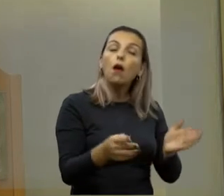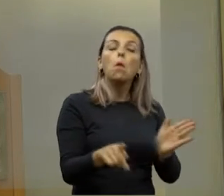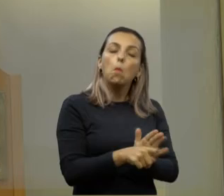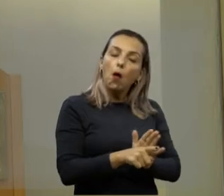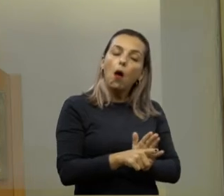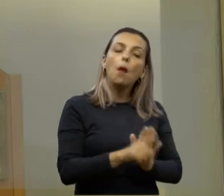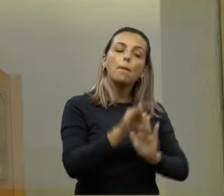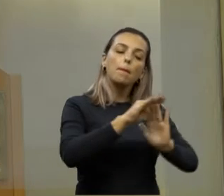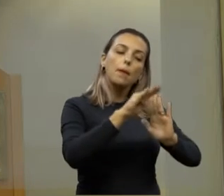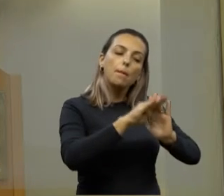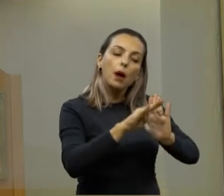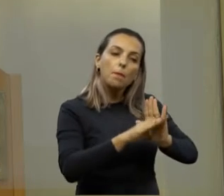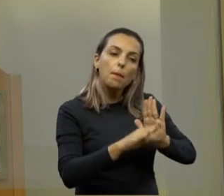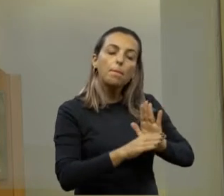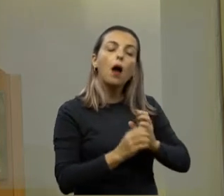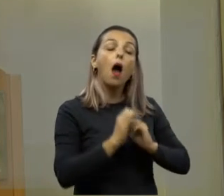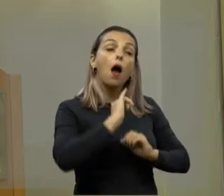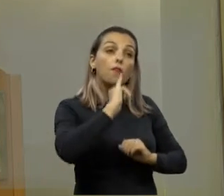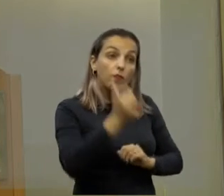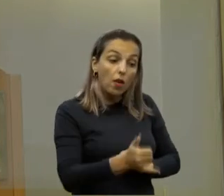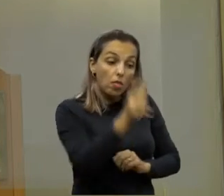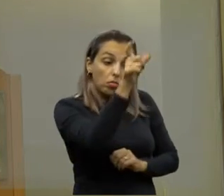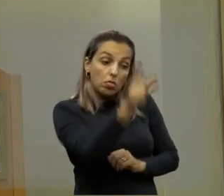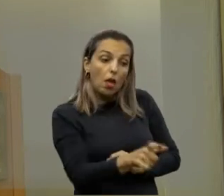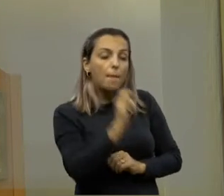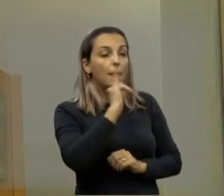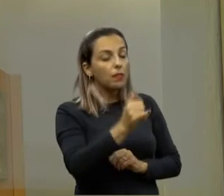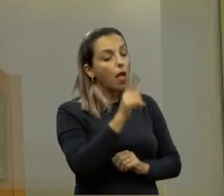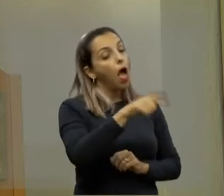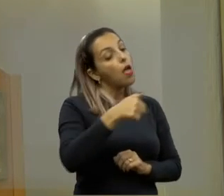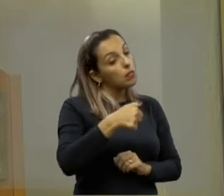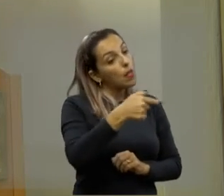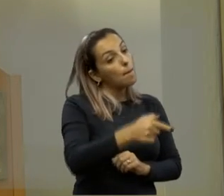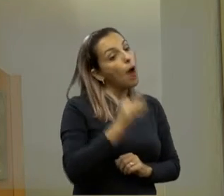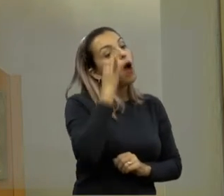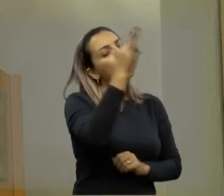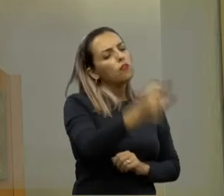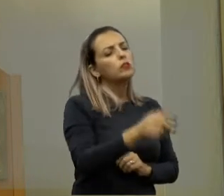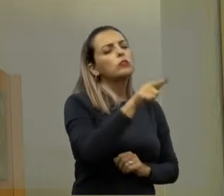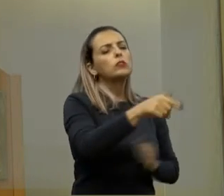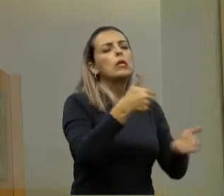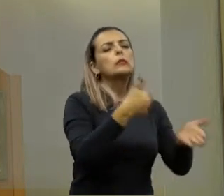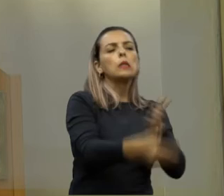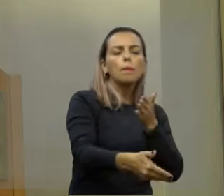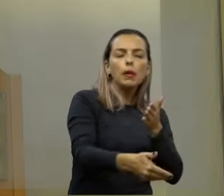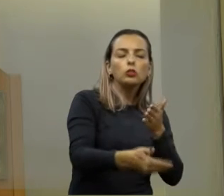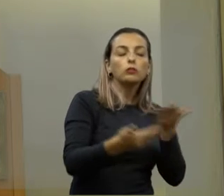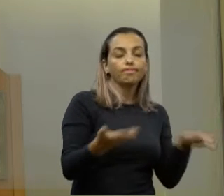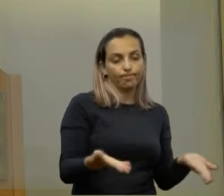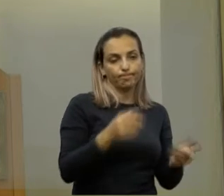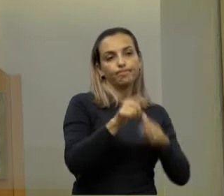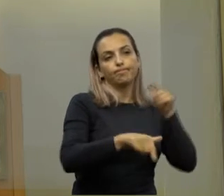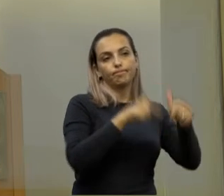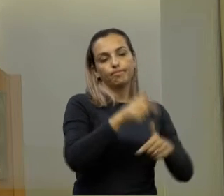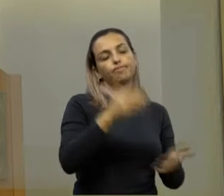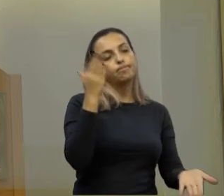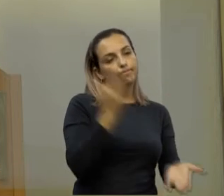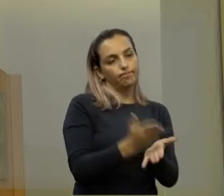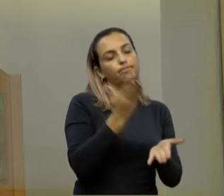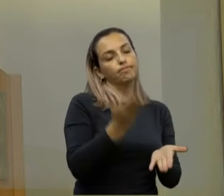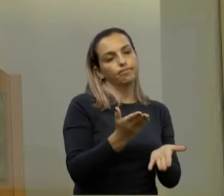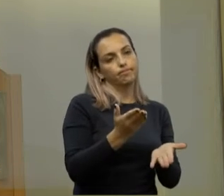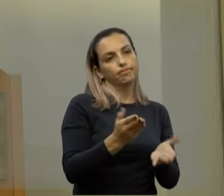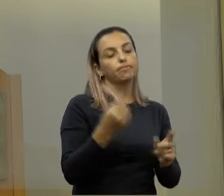faça uma programação aviso pela essa pessoa que a partir da semana que dali duas semanas ela vai ser